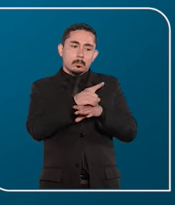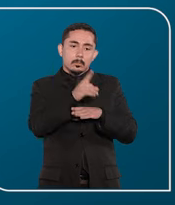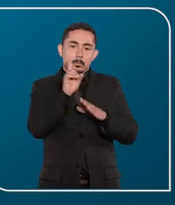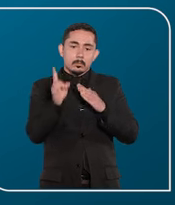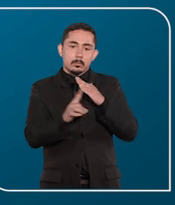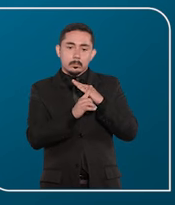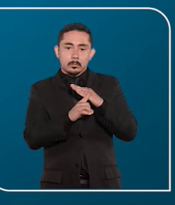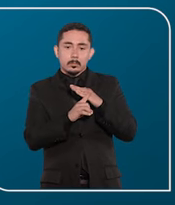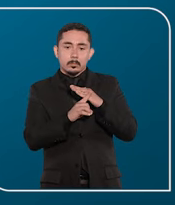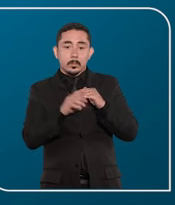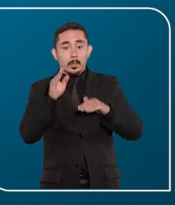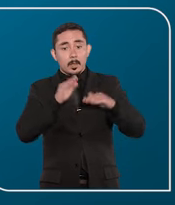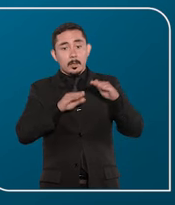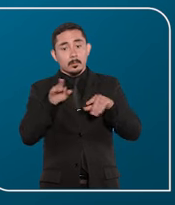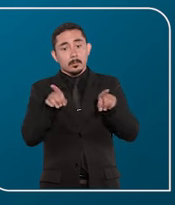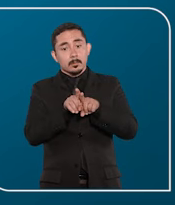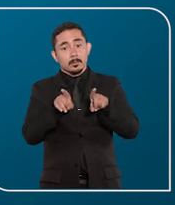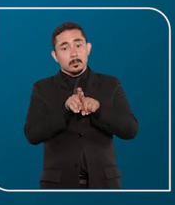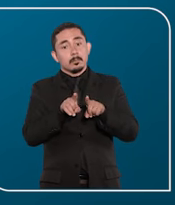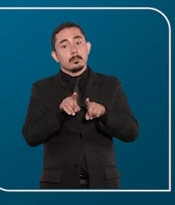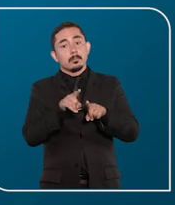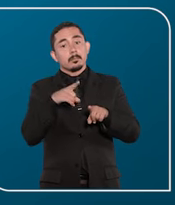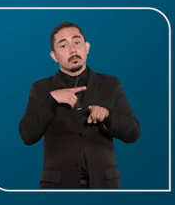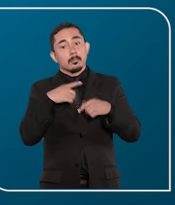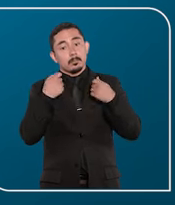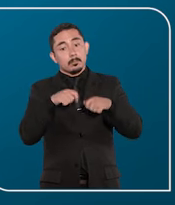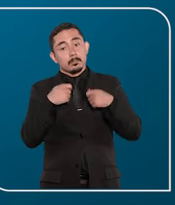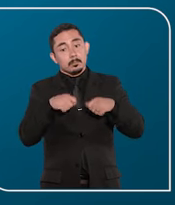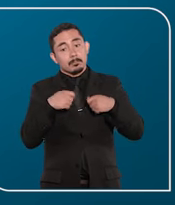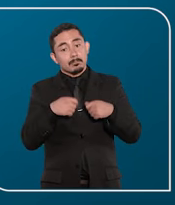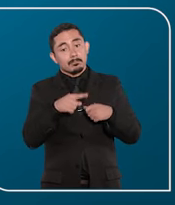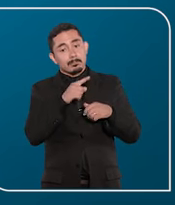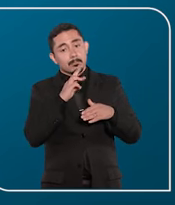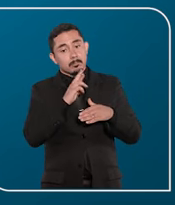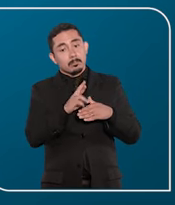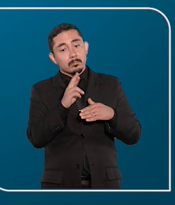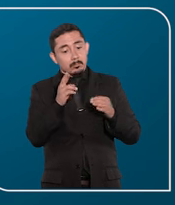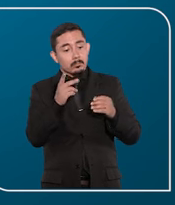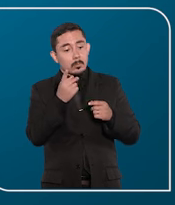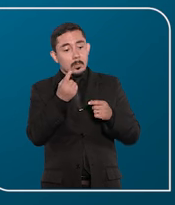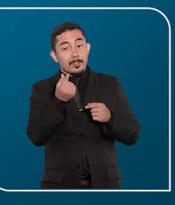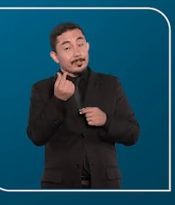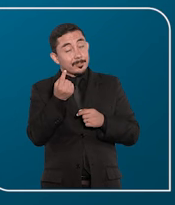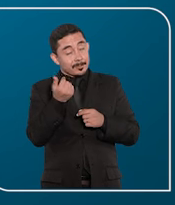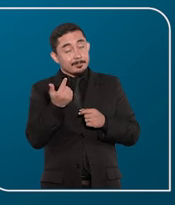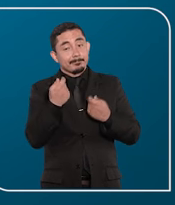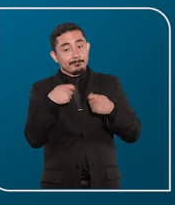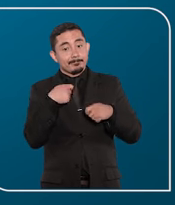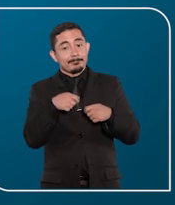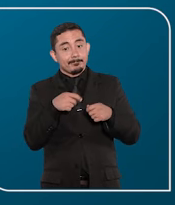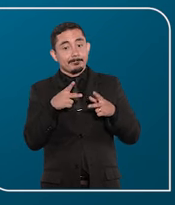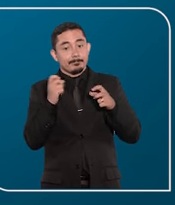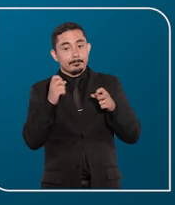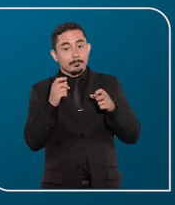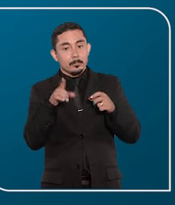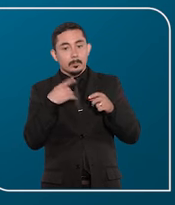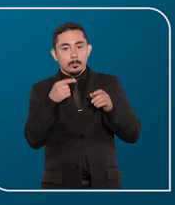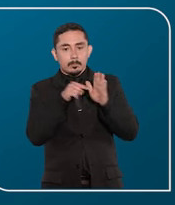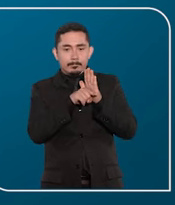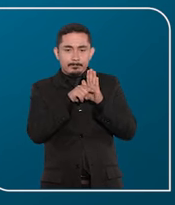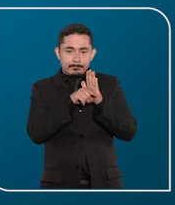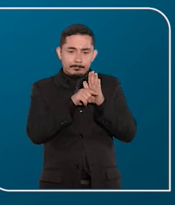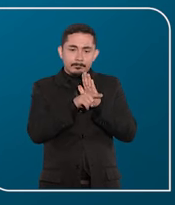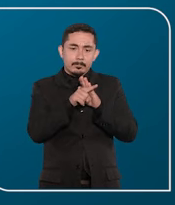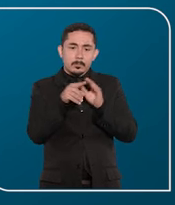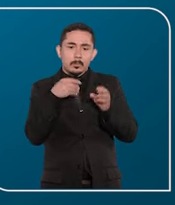vezes também passa pela necessidade também e do resultado econômico do processo. E aí a gente precisa analisar e fazer